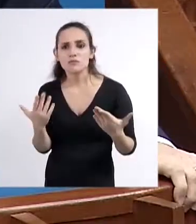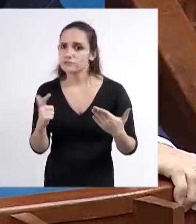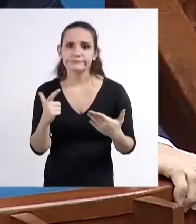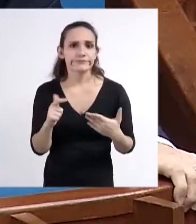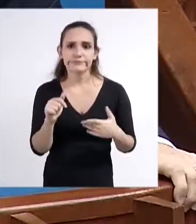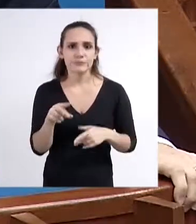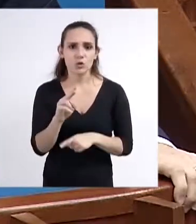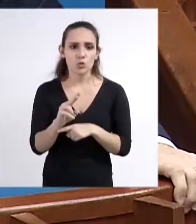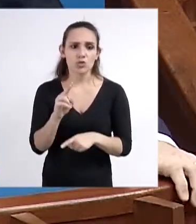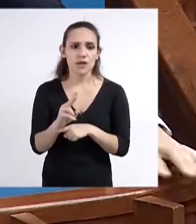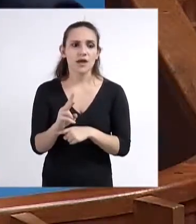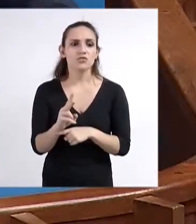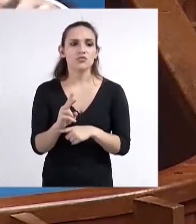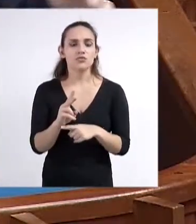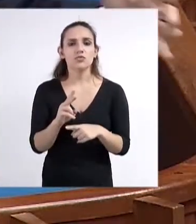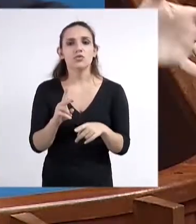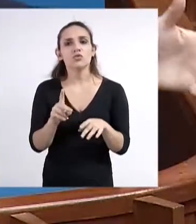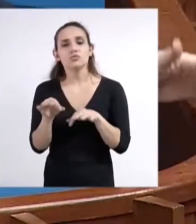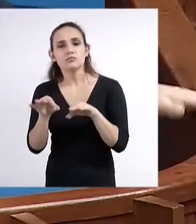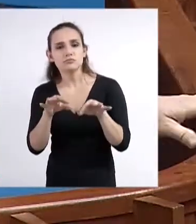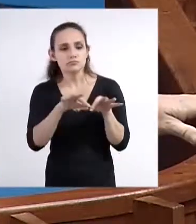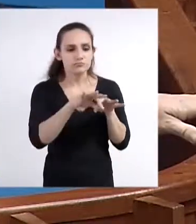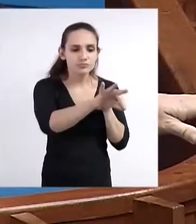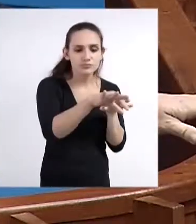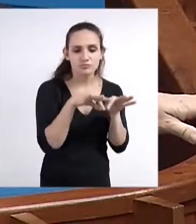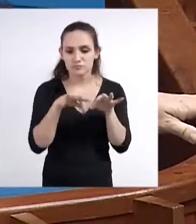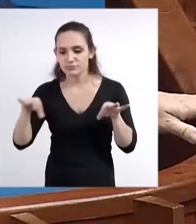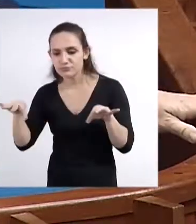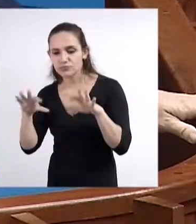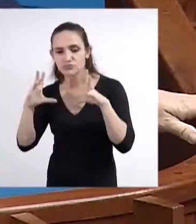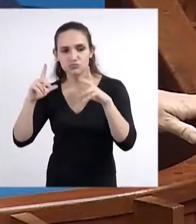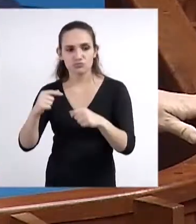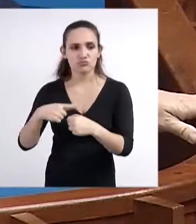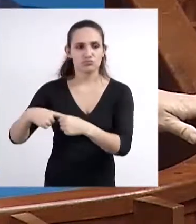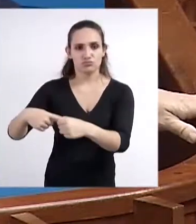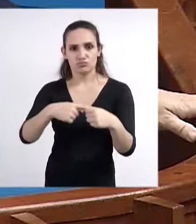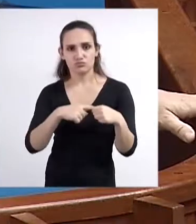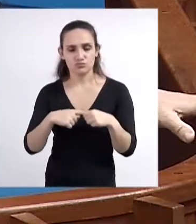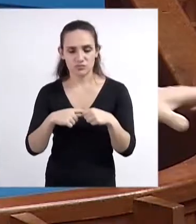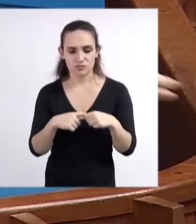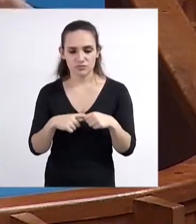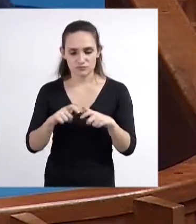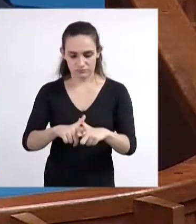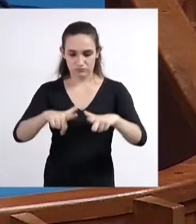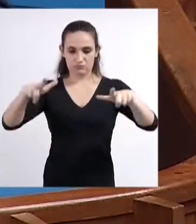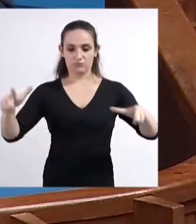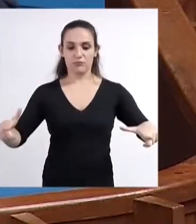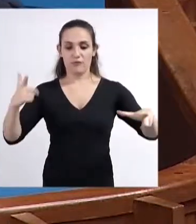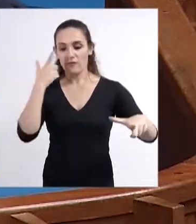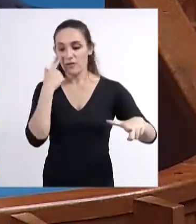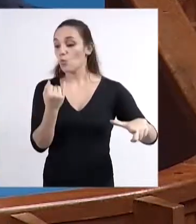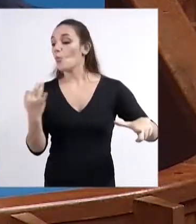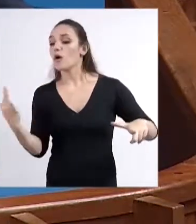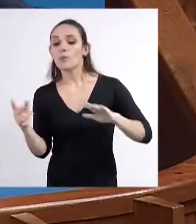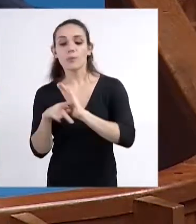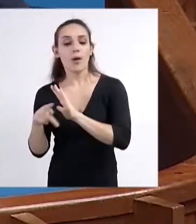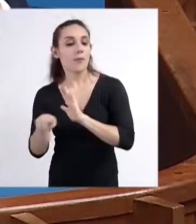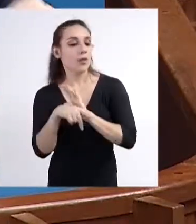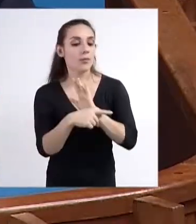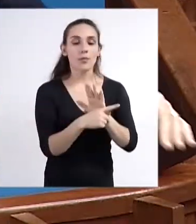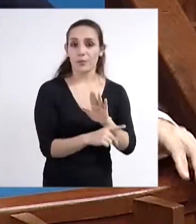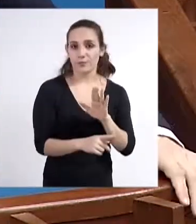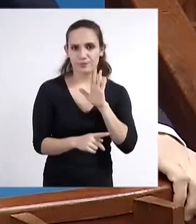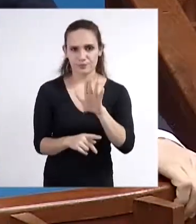Sul com todos os municípios. Nós tivemos 2 audiências públicas